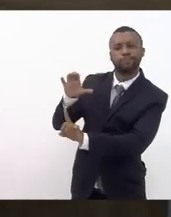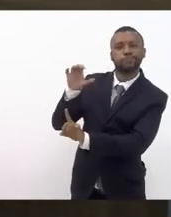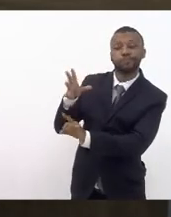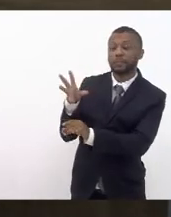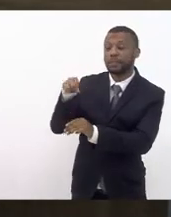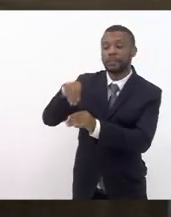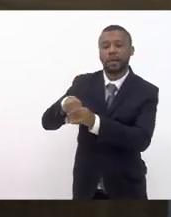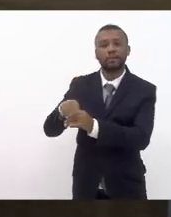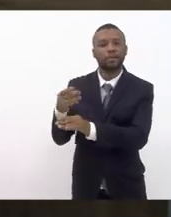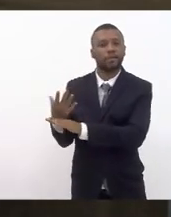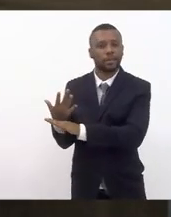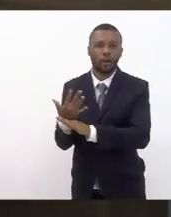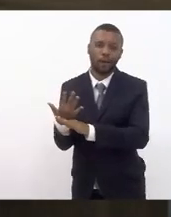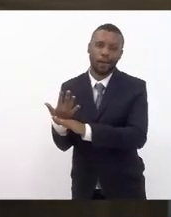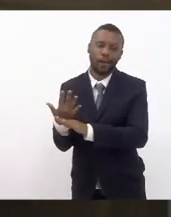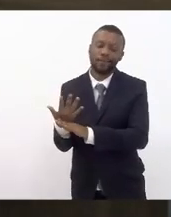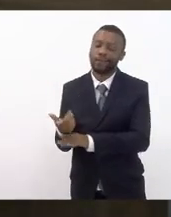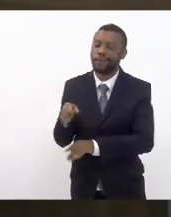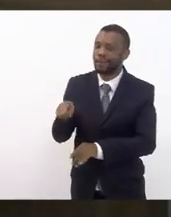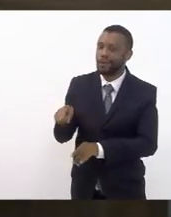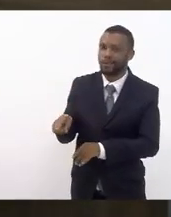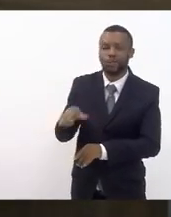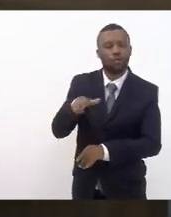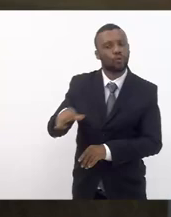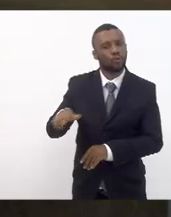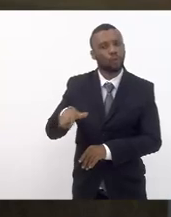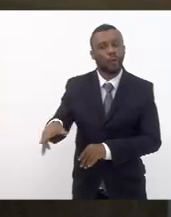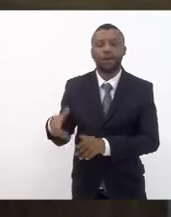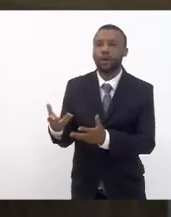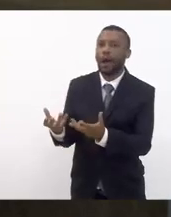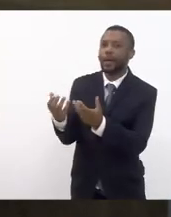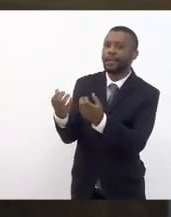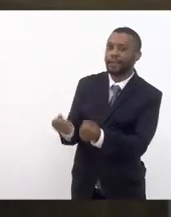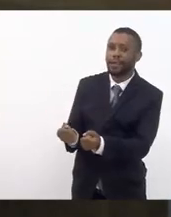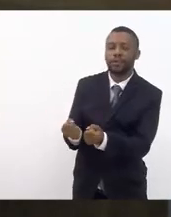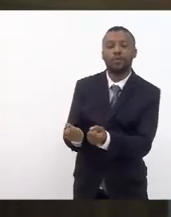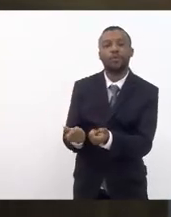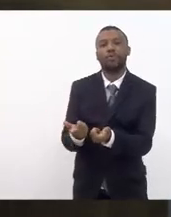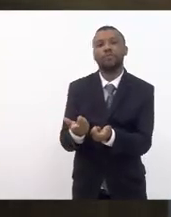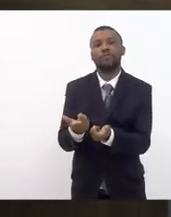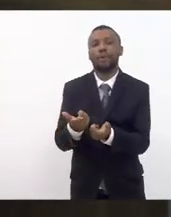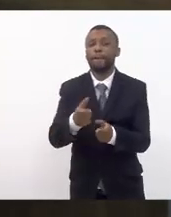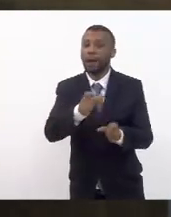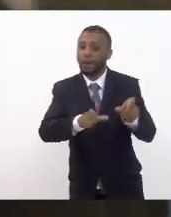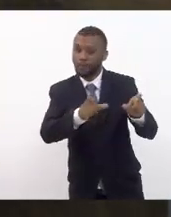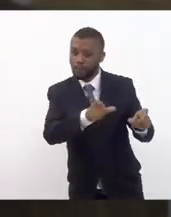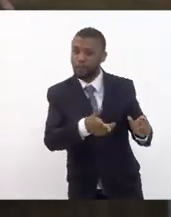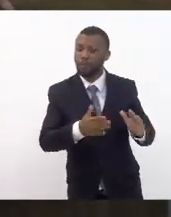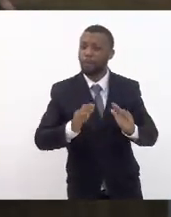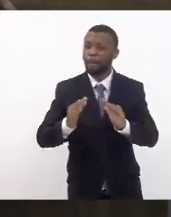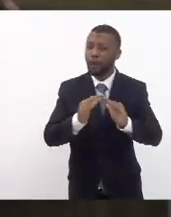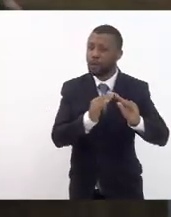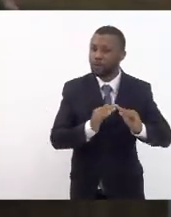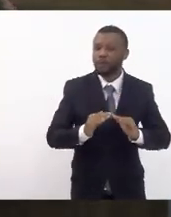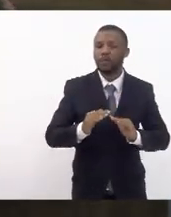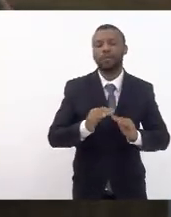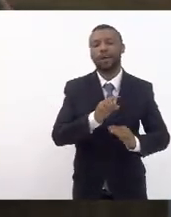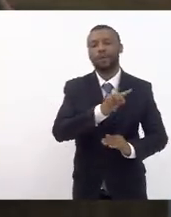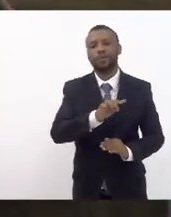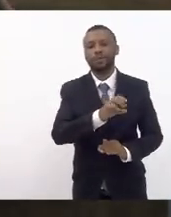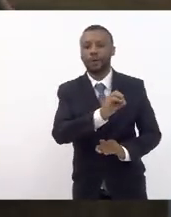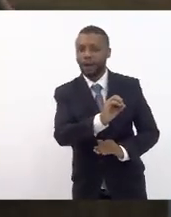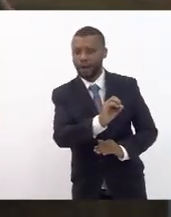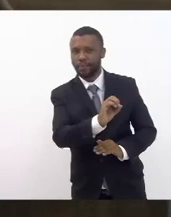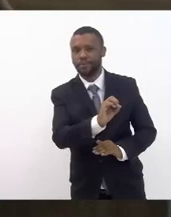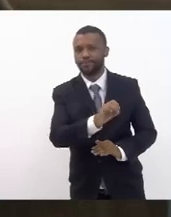UERJ. E não é isso que eu quero para os moradores da Zona Oeste do Rio de Janeiro. Não é isso que